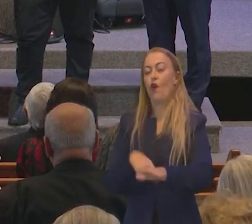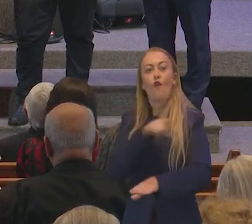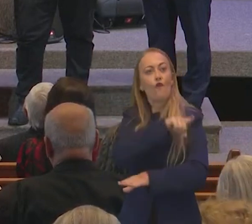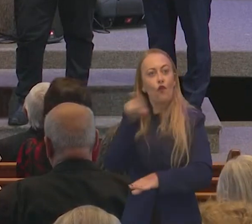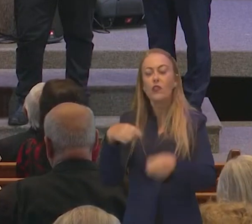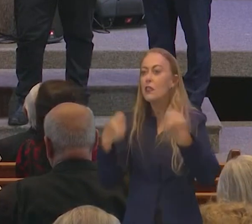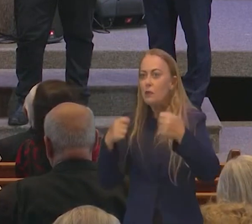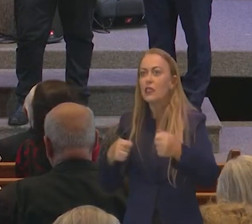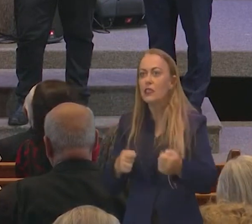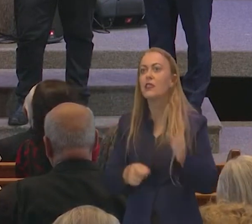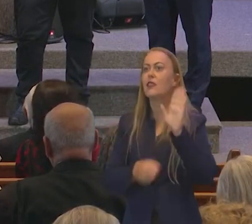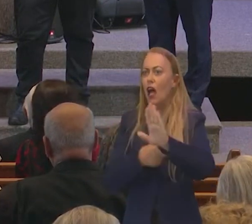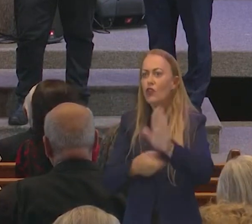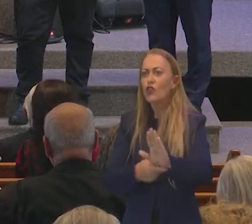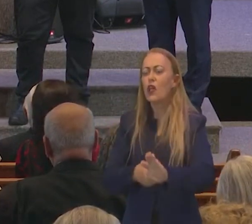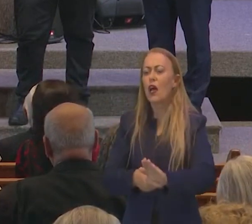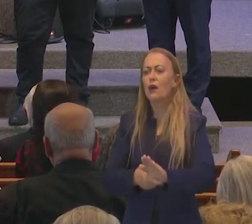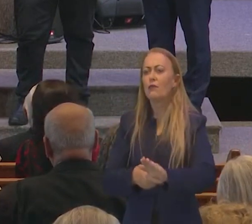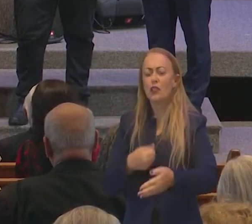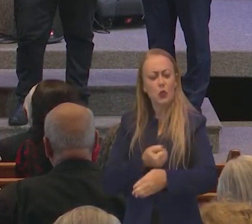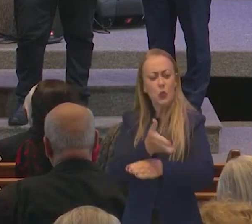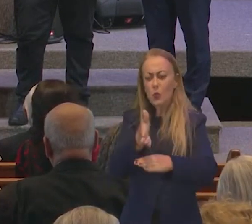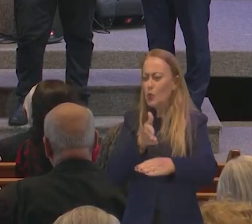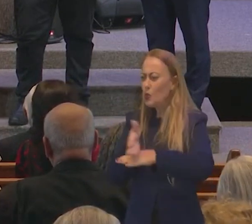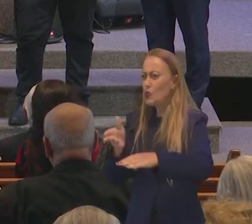nos hospitais, distribua